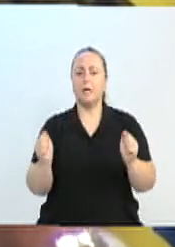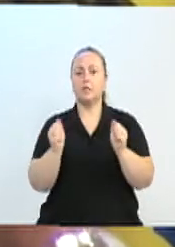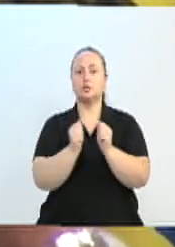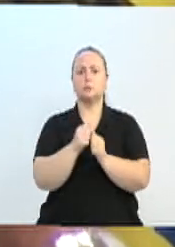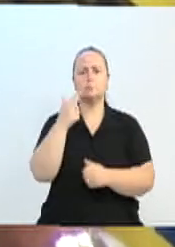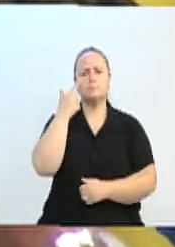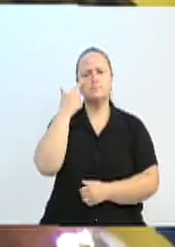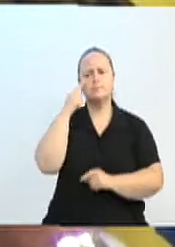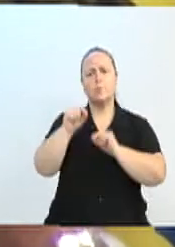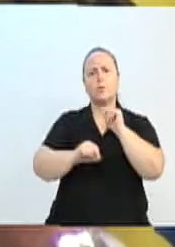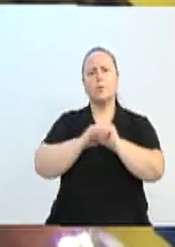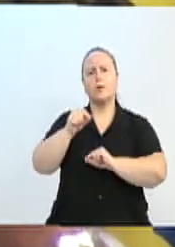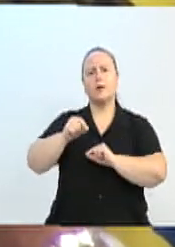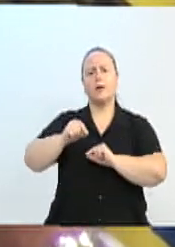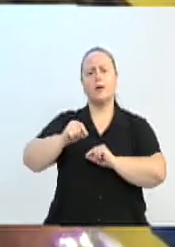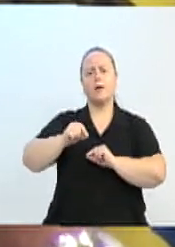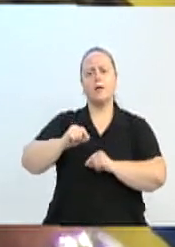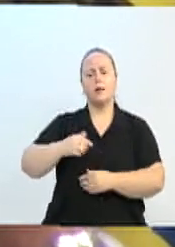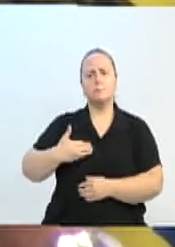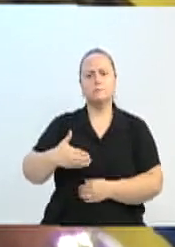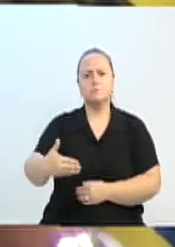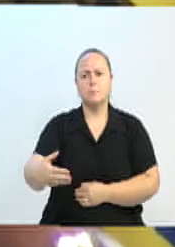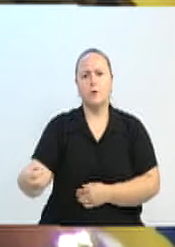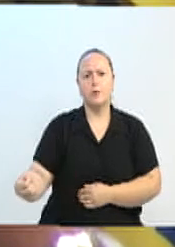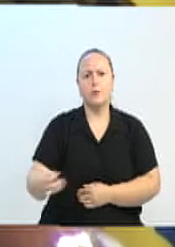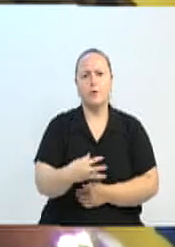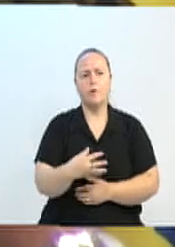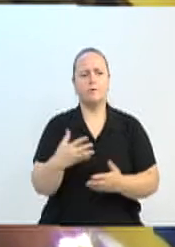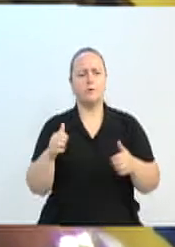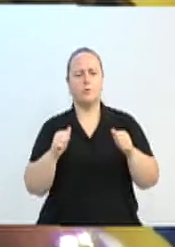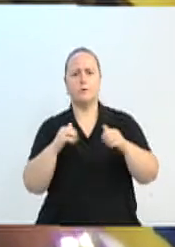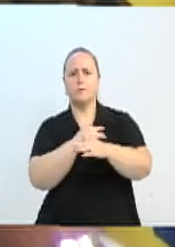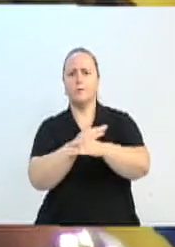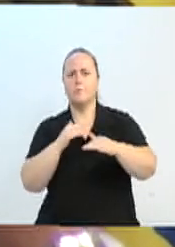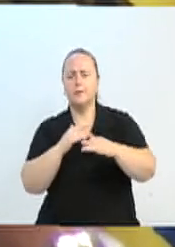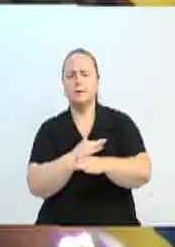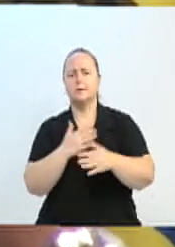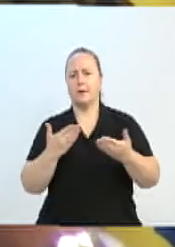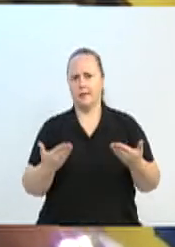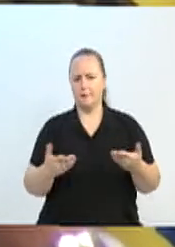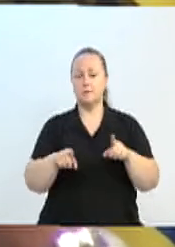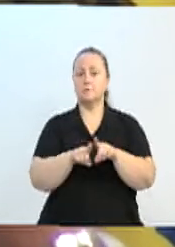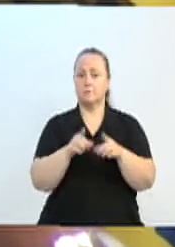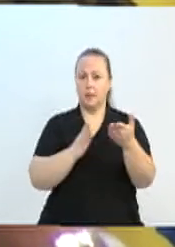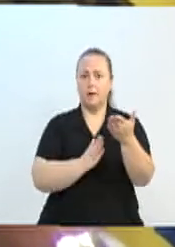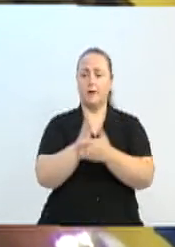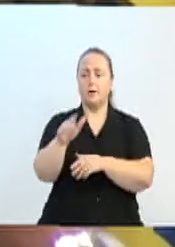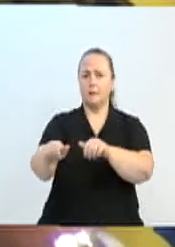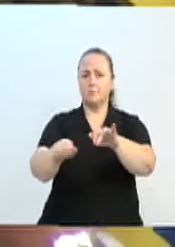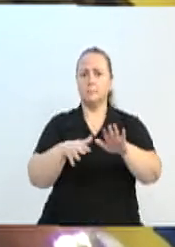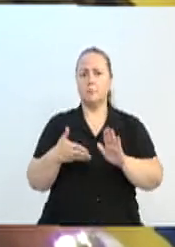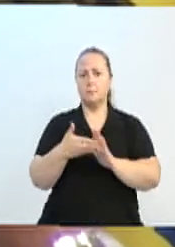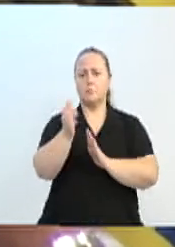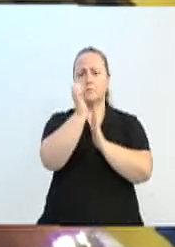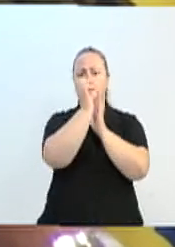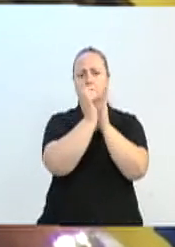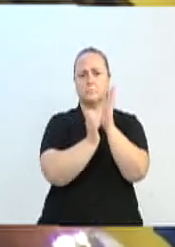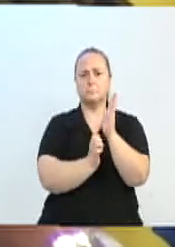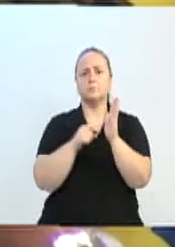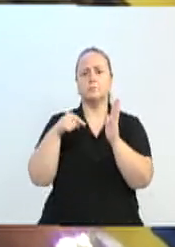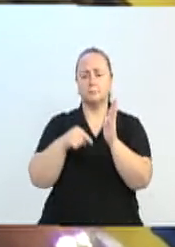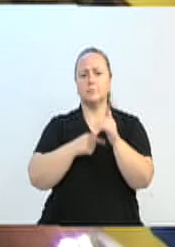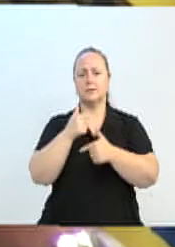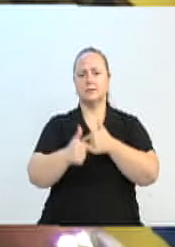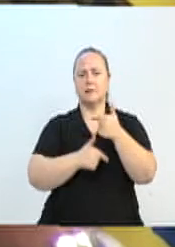inovadoras em relação à mobilidade urbana aprovamos em plenário projeto que desburocratiza o